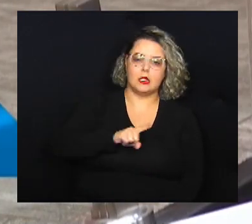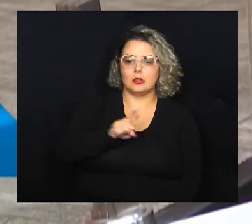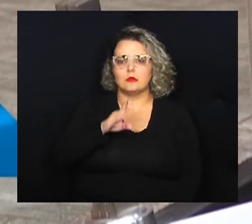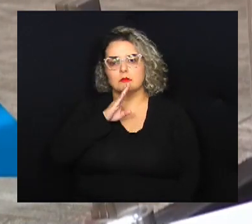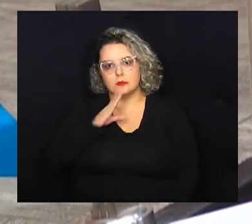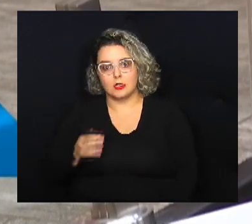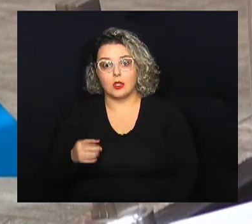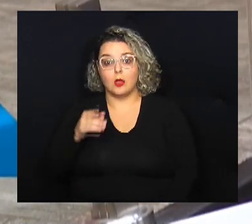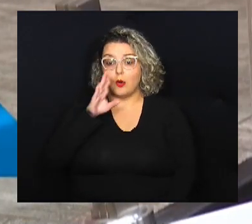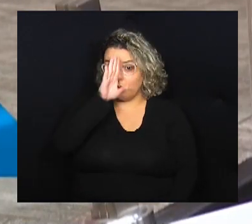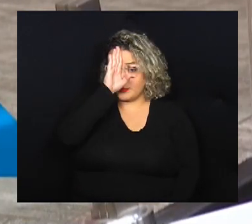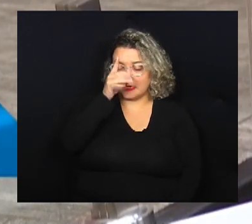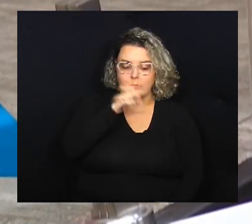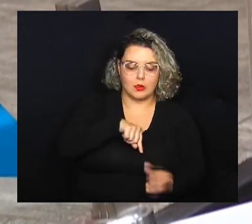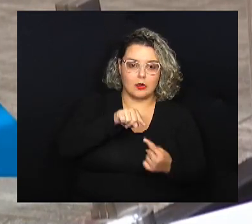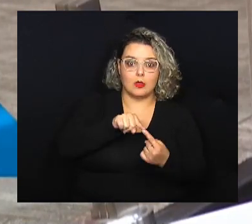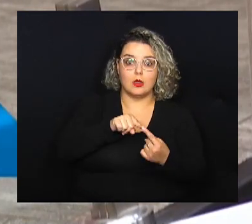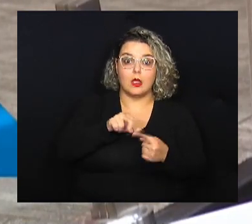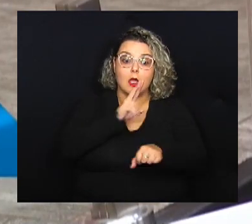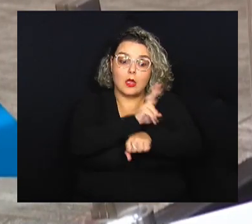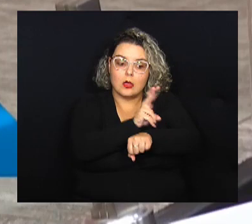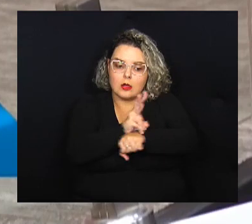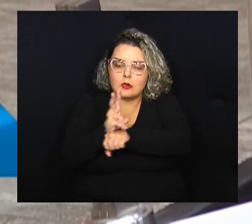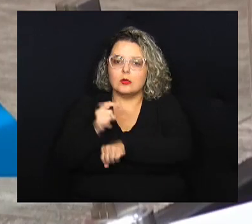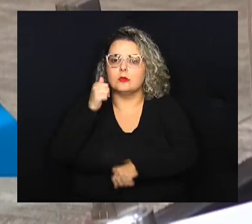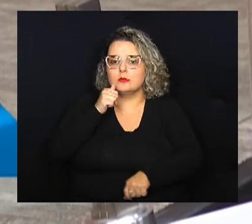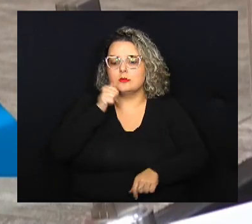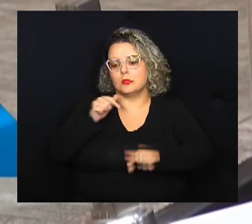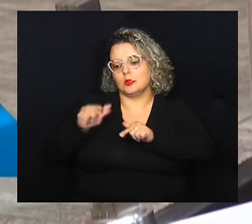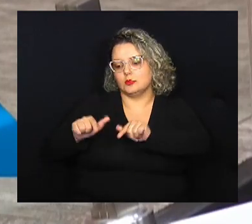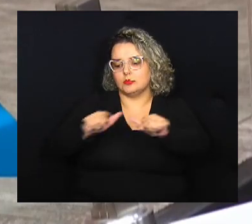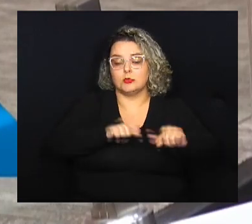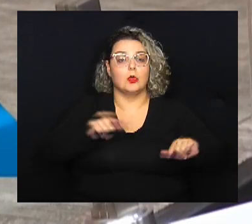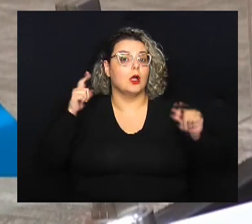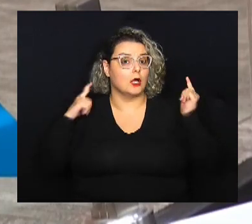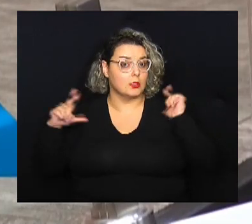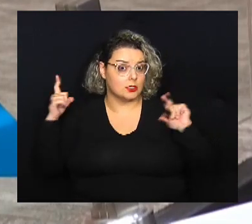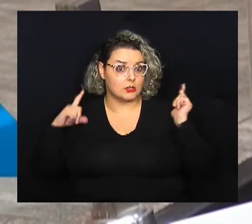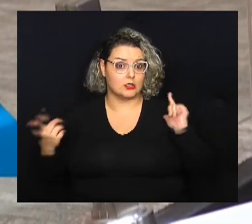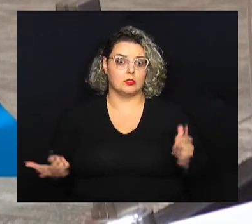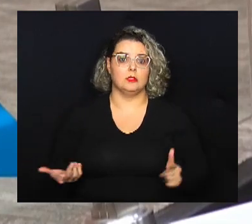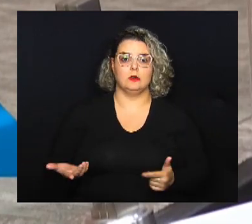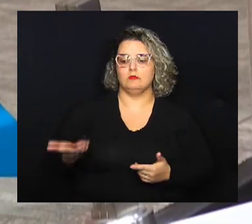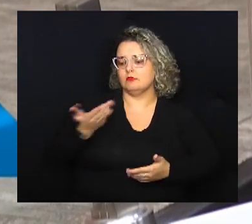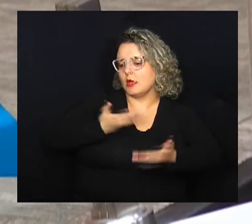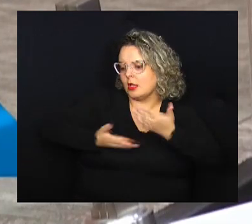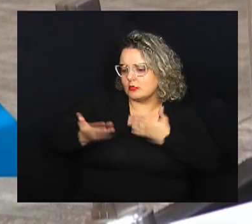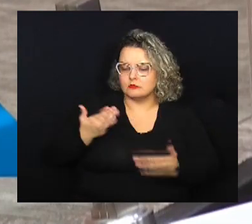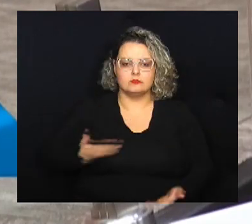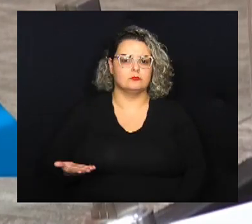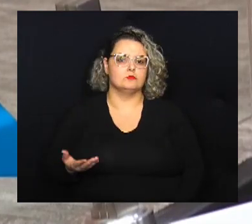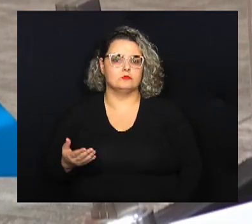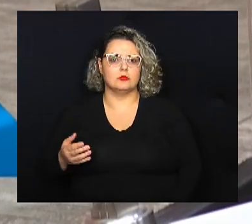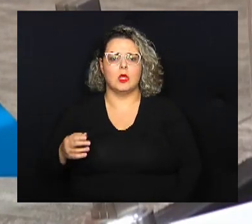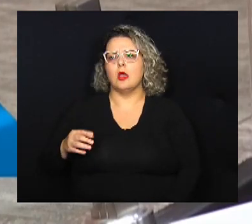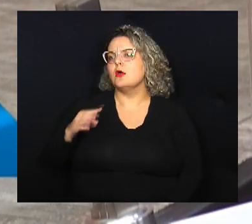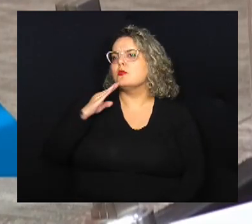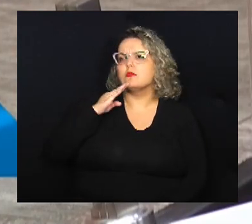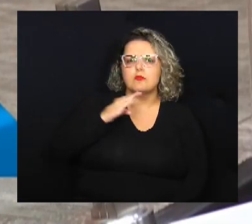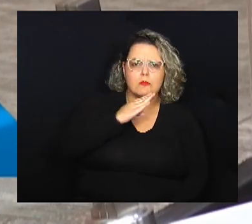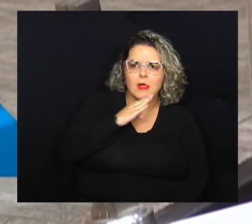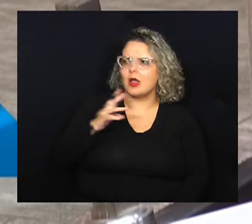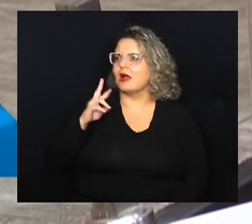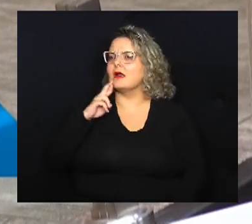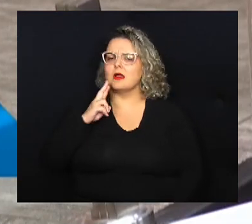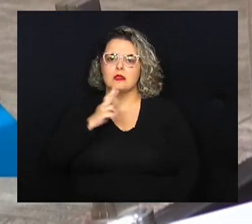exatamente preservar as mulheres nos ambientes de lazer. Então, lazer, entretenimento, pense você num bar, num restaurante,